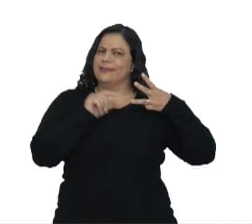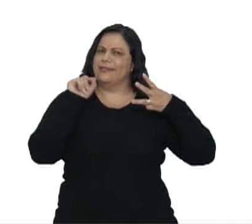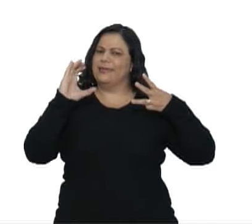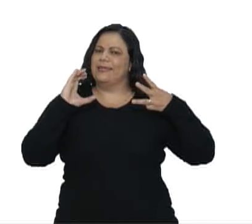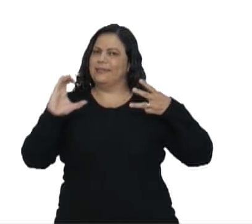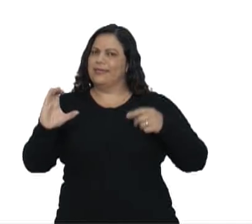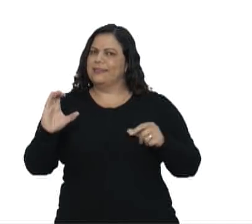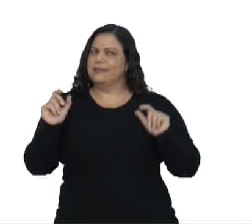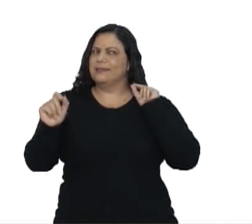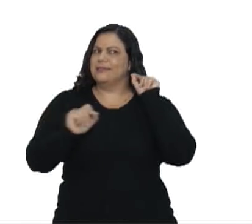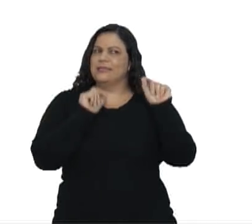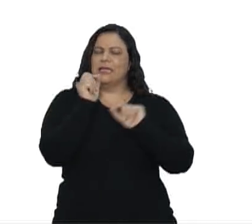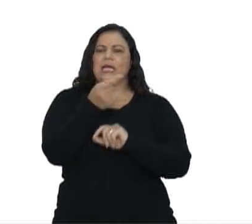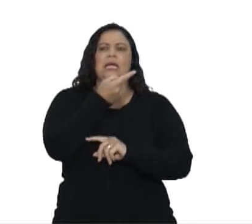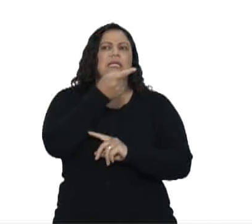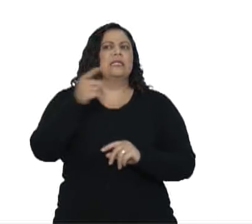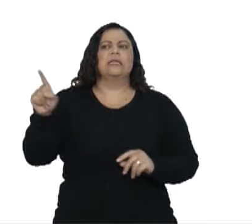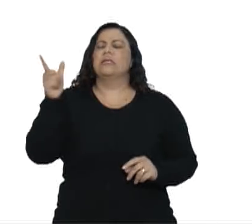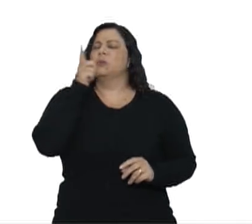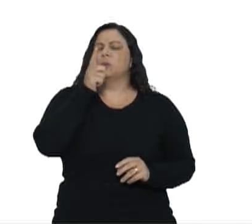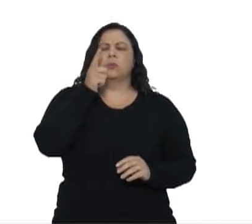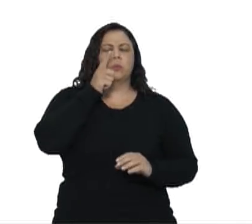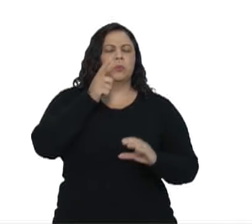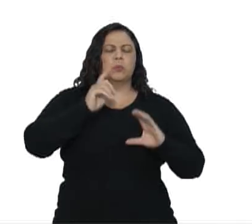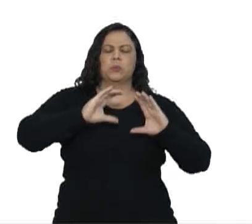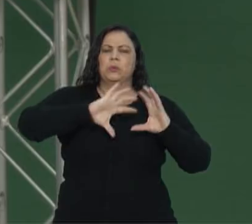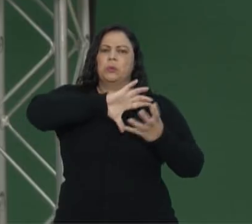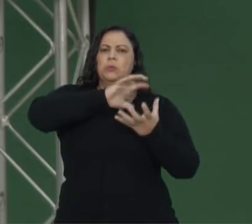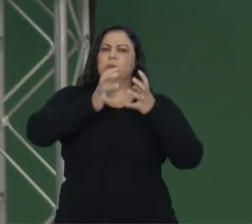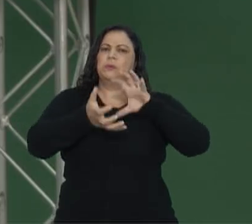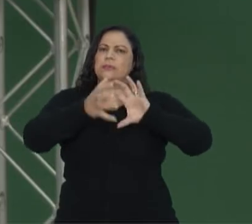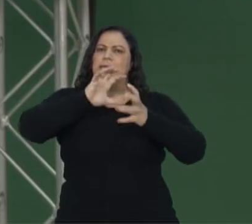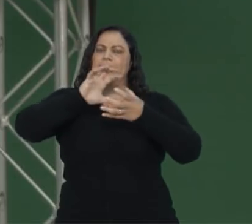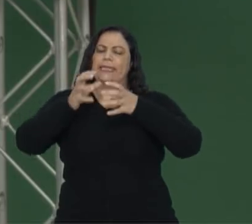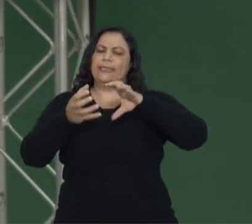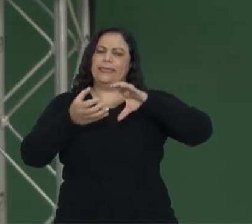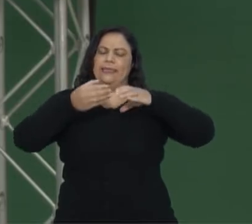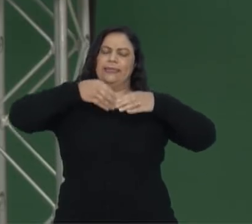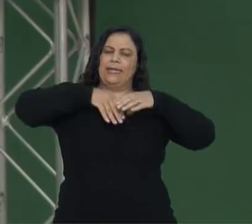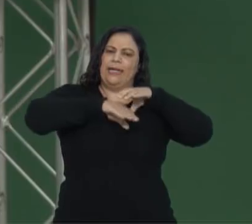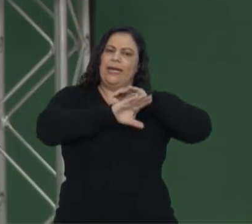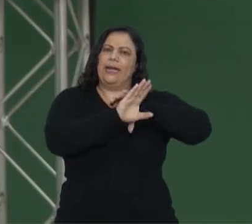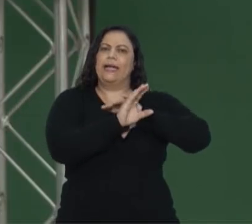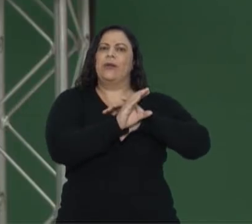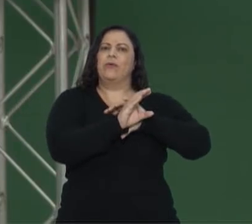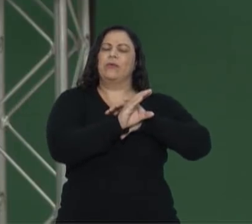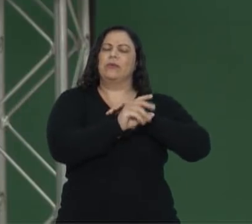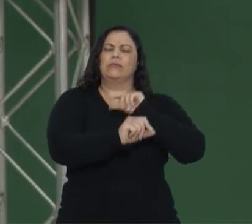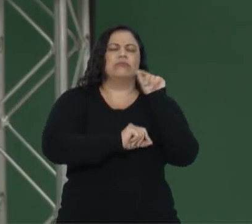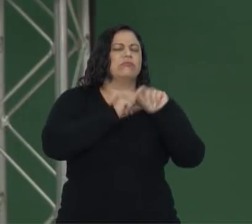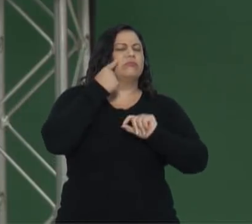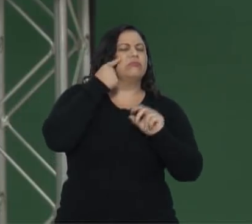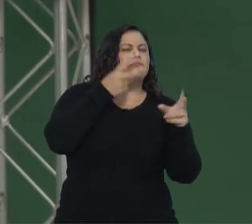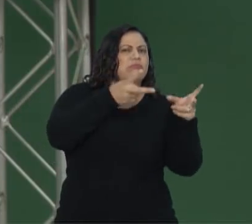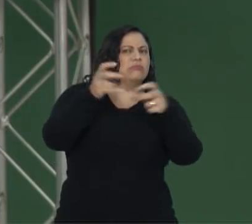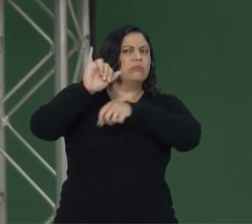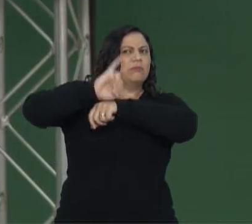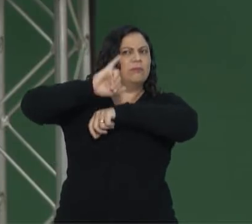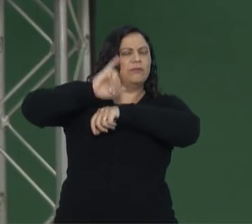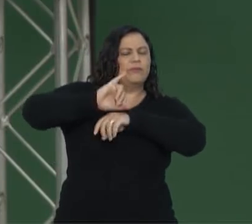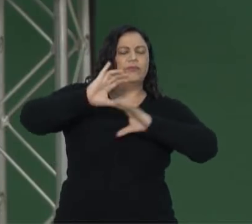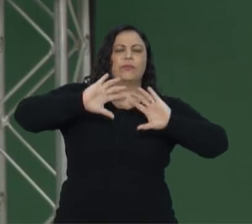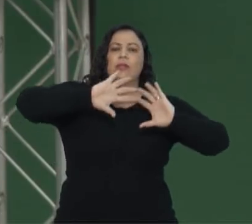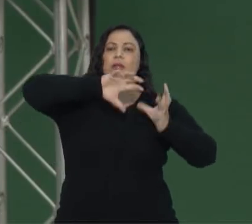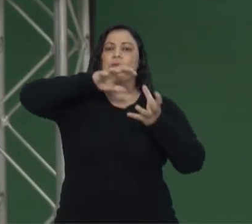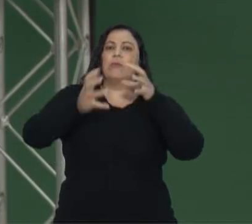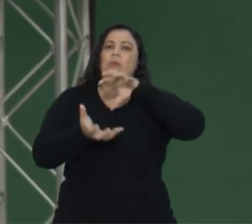aquecida não consegue mais passar pela argola. Então vejam essa situação. Tem uma bola de metal que ela